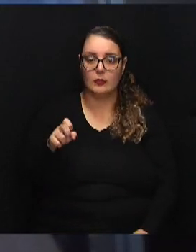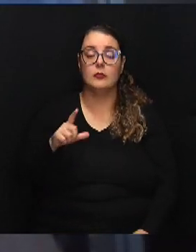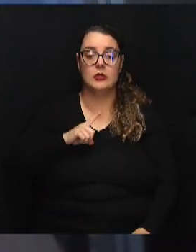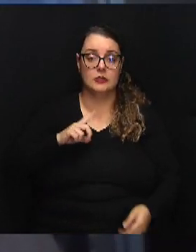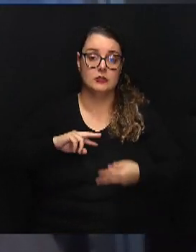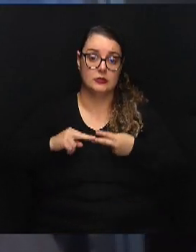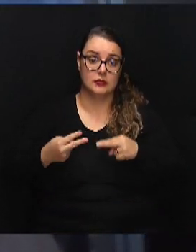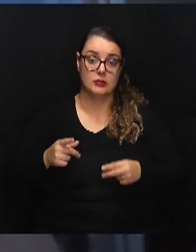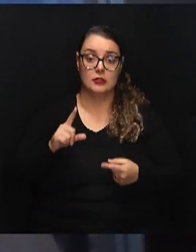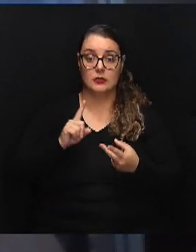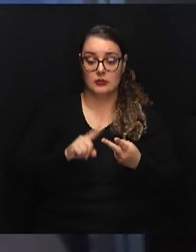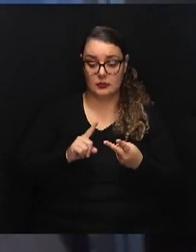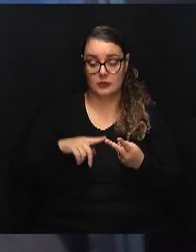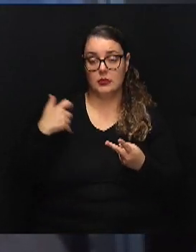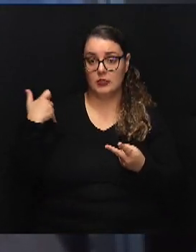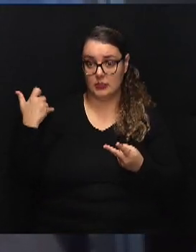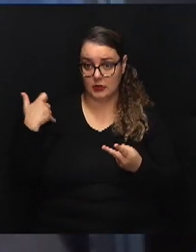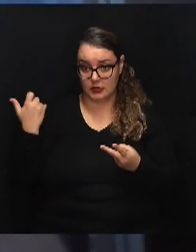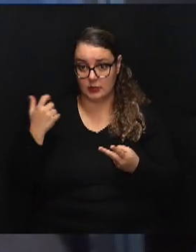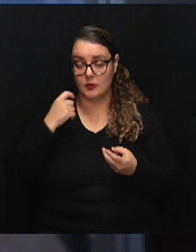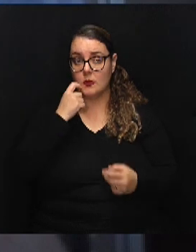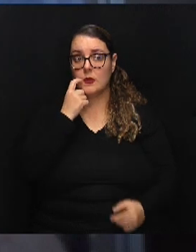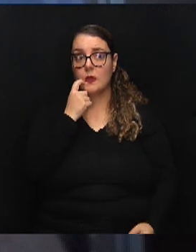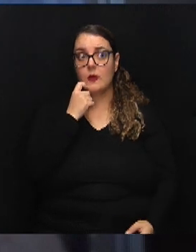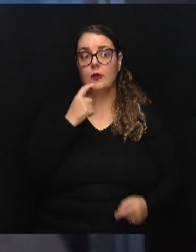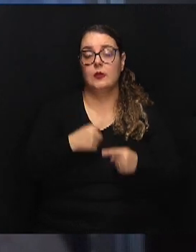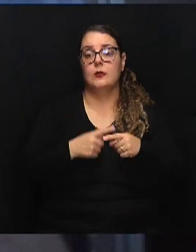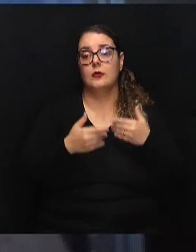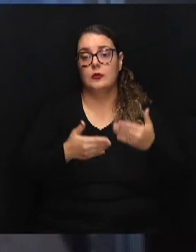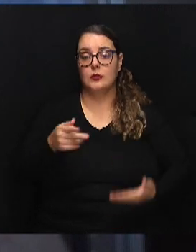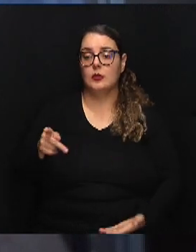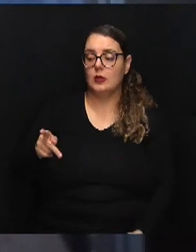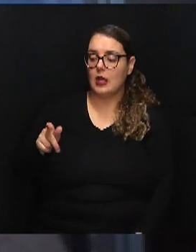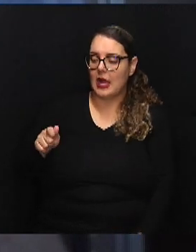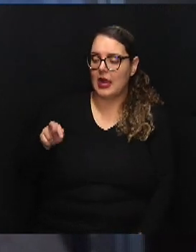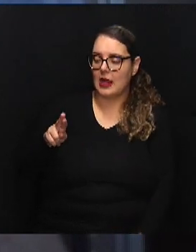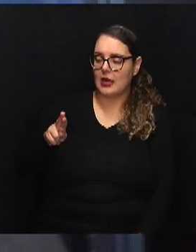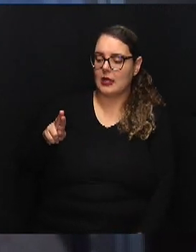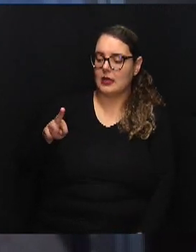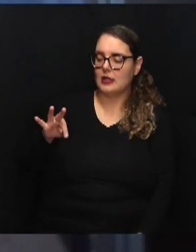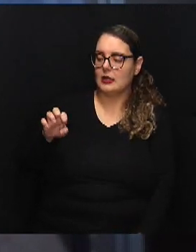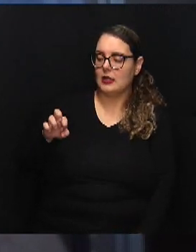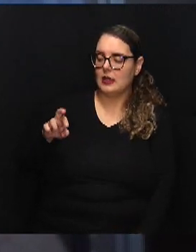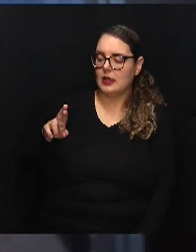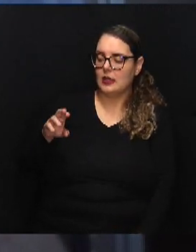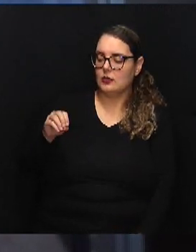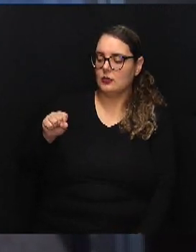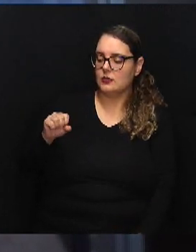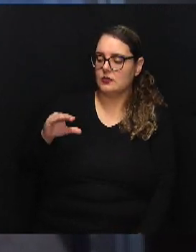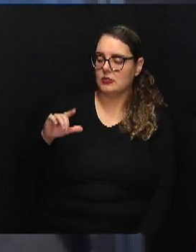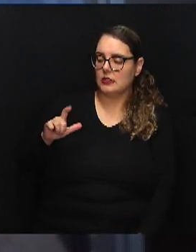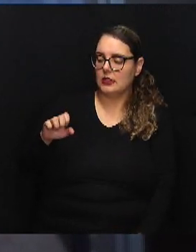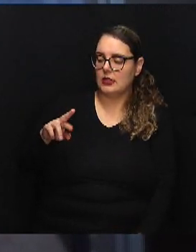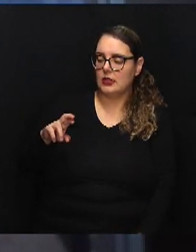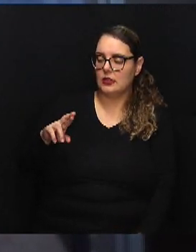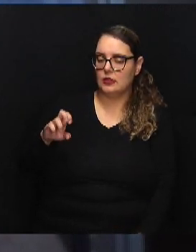Existe a idade, porque o processo de aterosclerose, ele é um processo degenerativo das nossas artérias e veias,